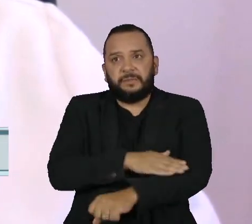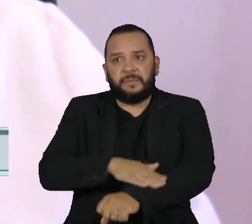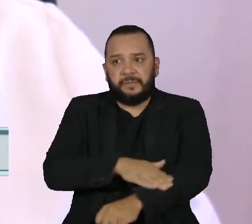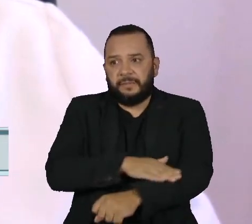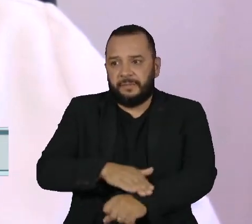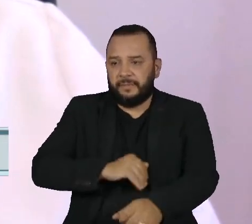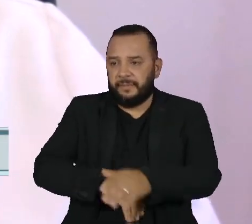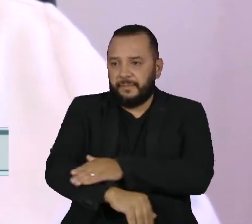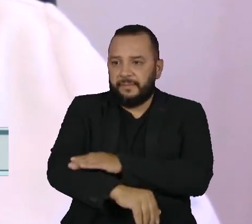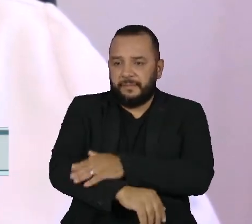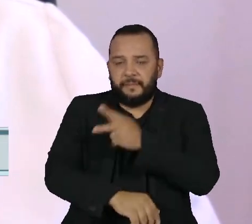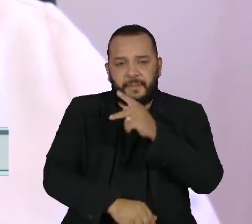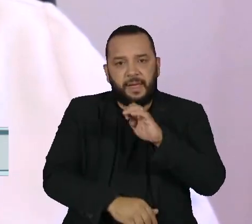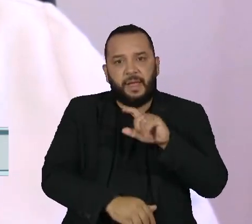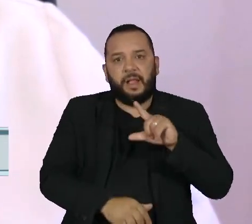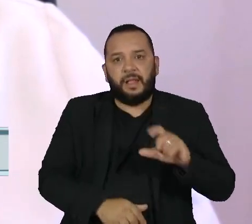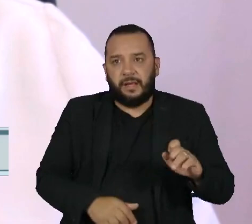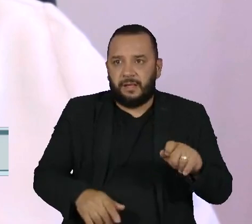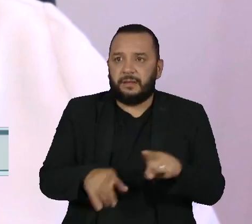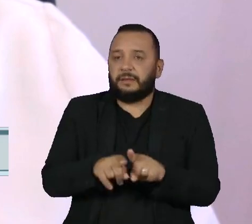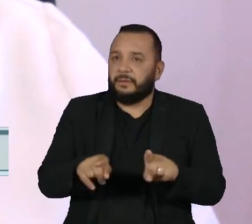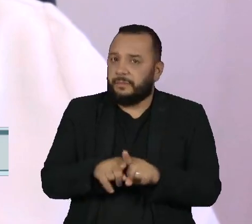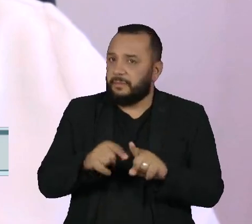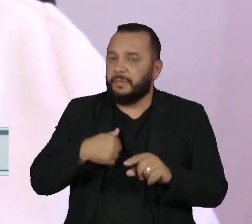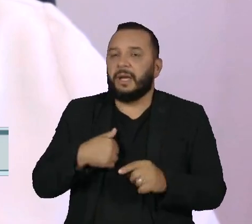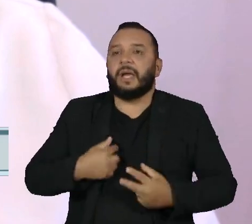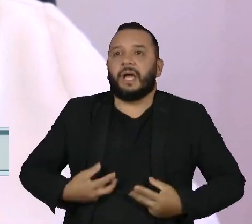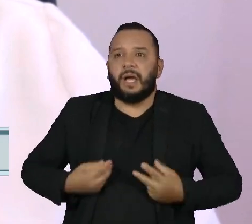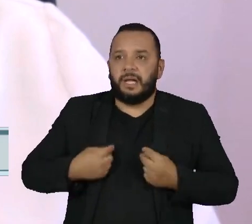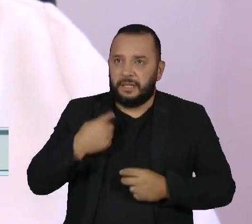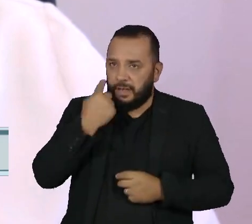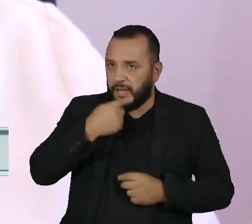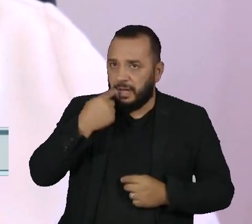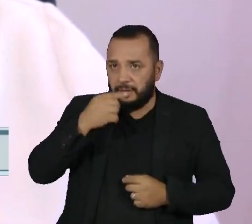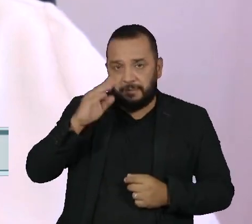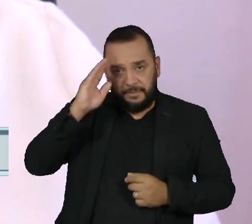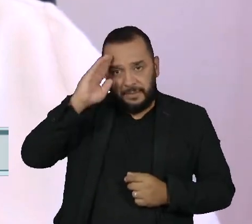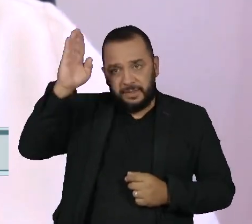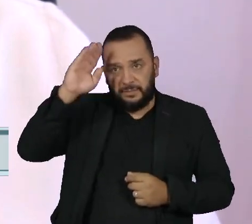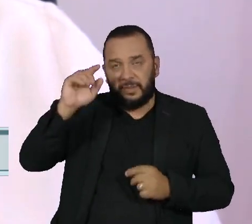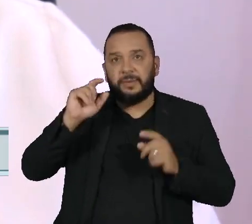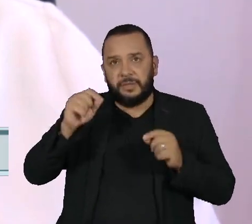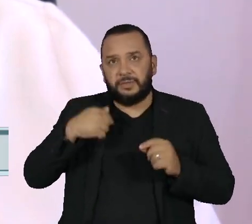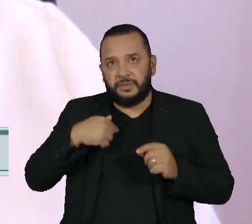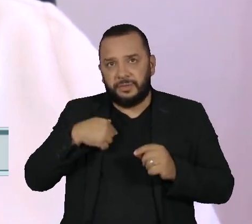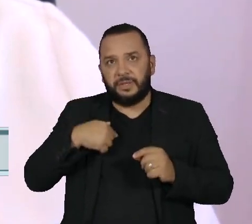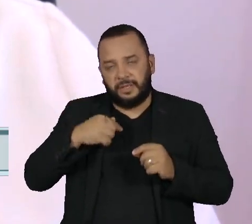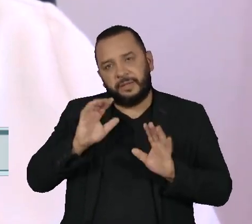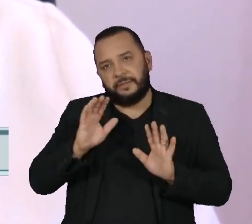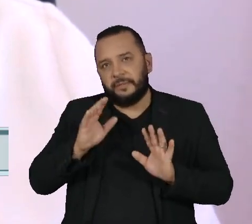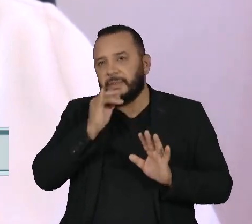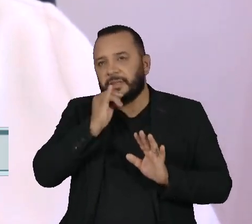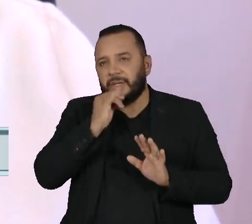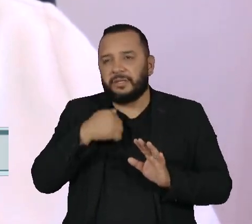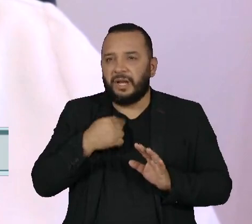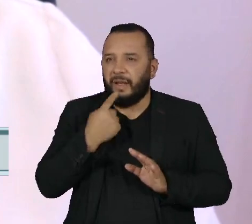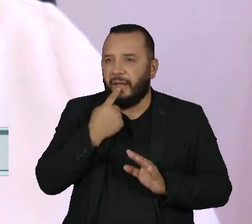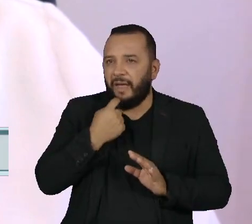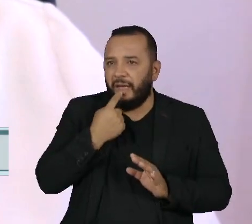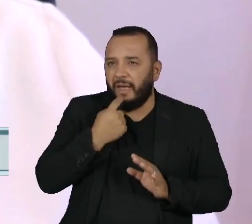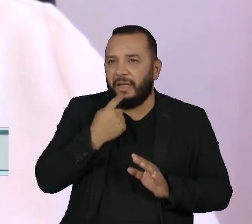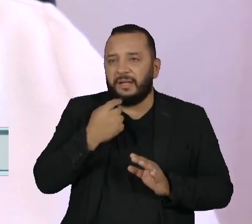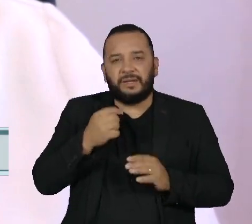são comumente conhecidos, mas também aqueles do lábio, sendo principalmente no lábio inferior. Então, se a pessoa tem alguma feridinha no lábio que